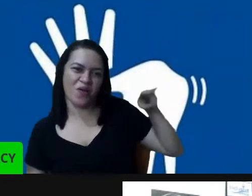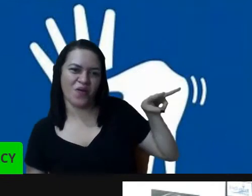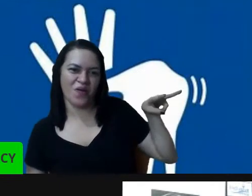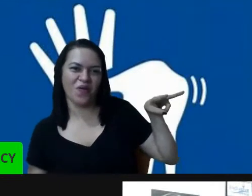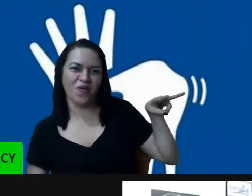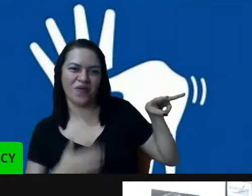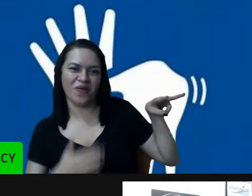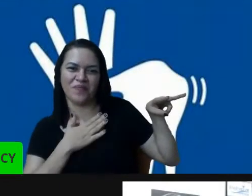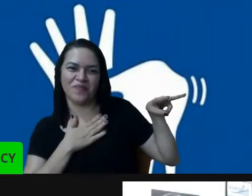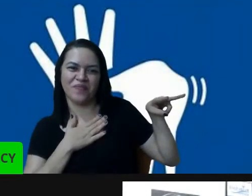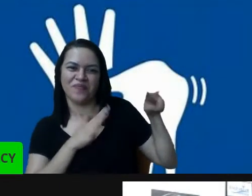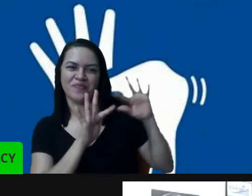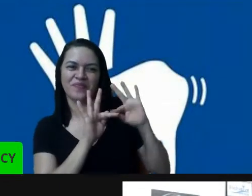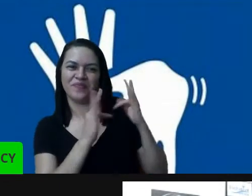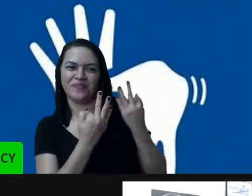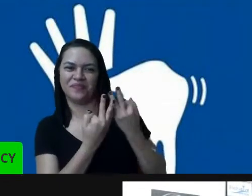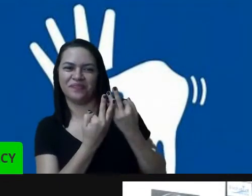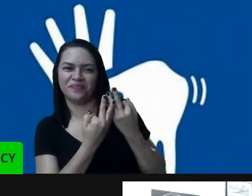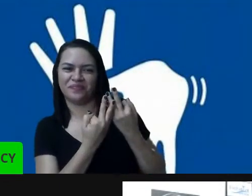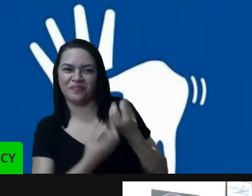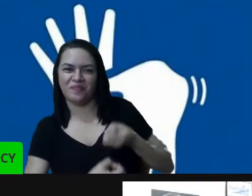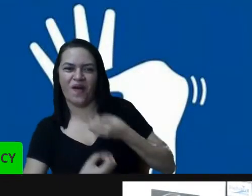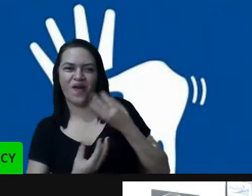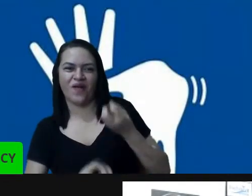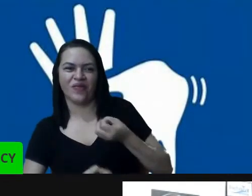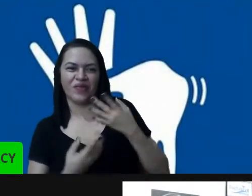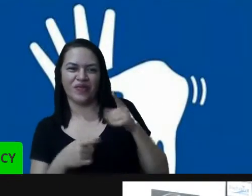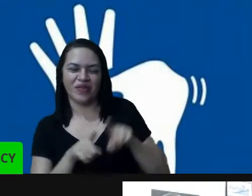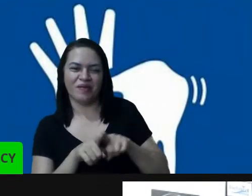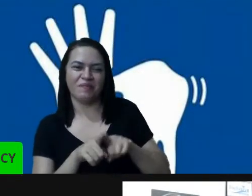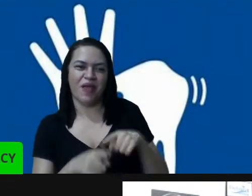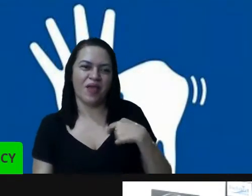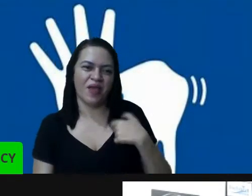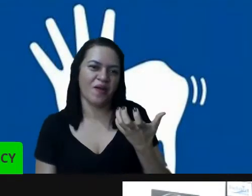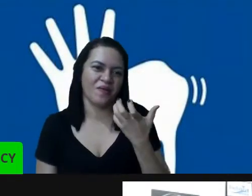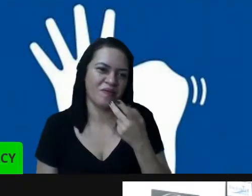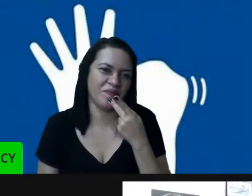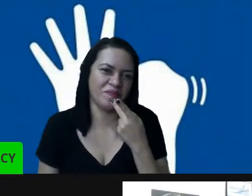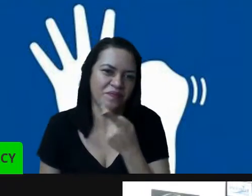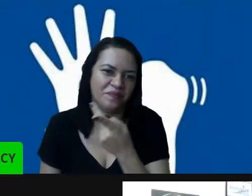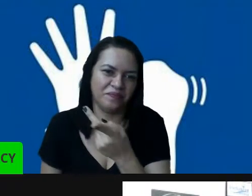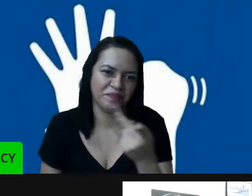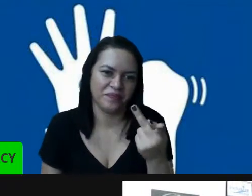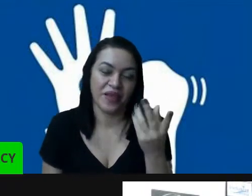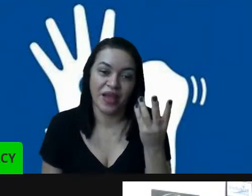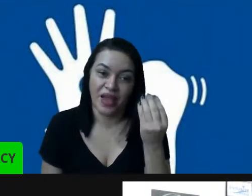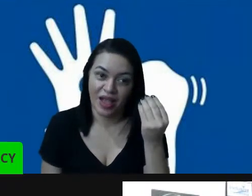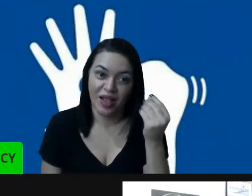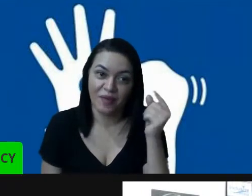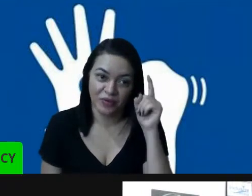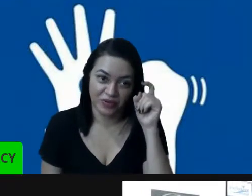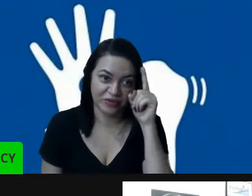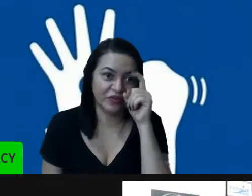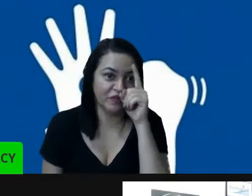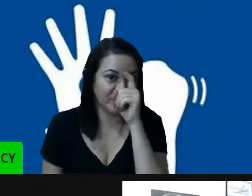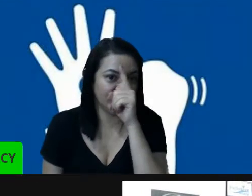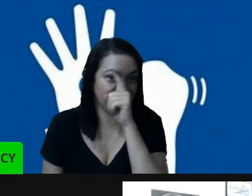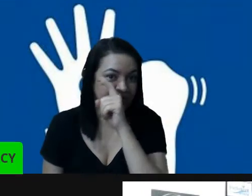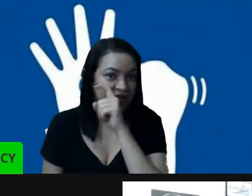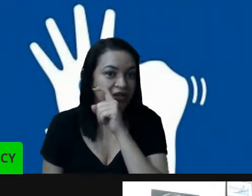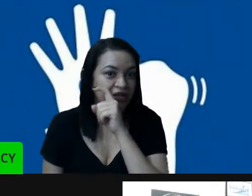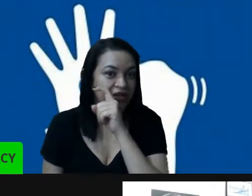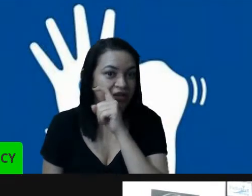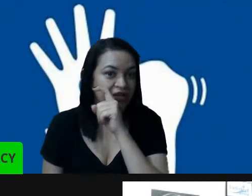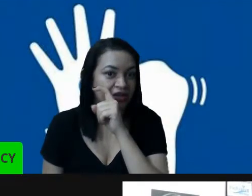E eu queria dizer para vocês uma coisa, para todo mundo que está assistindo. É muito difícil a gente conseguir fazer um trabalho desse. Eu já